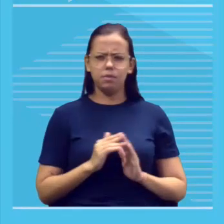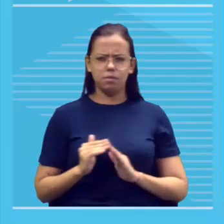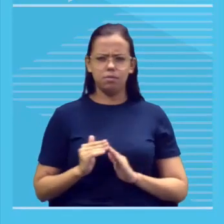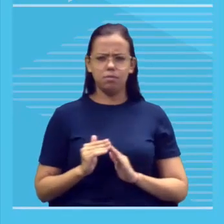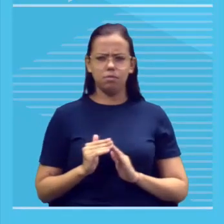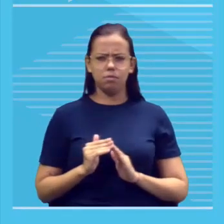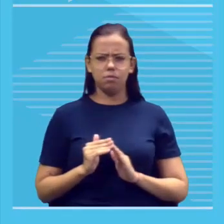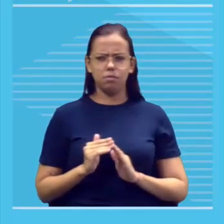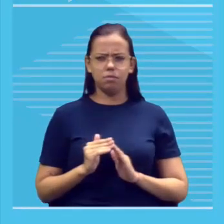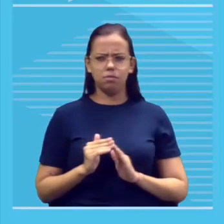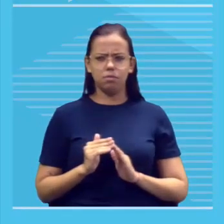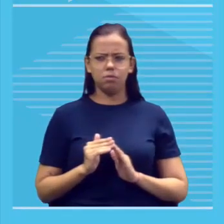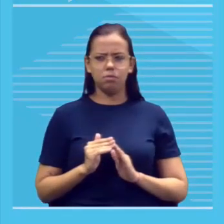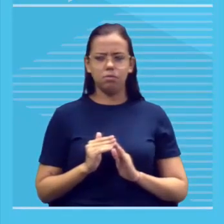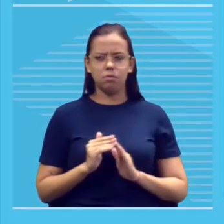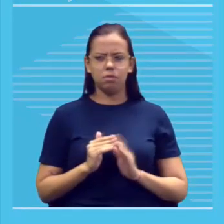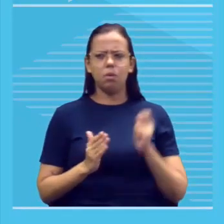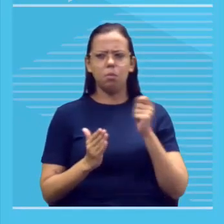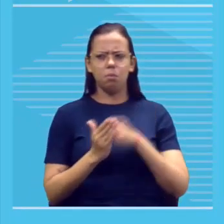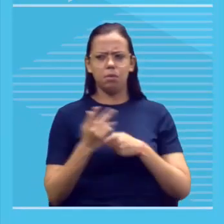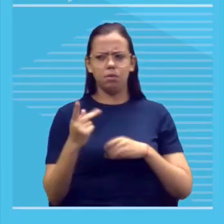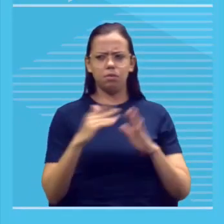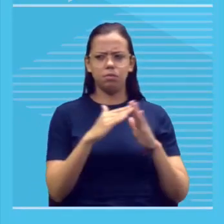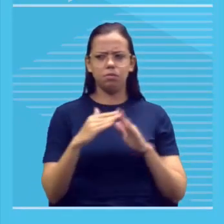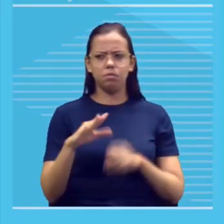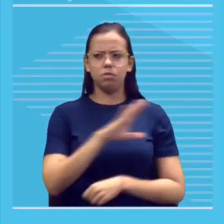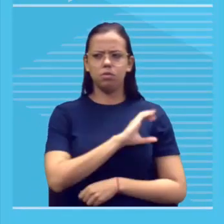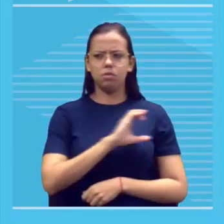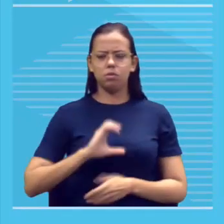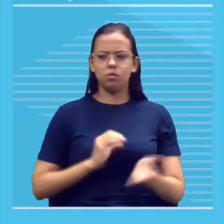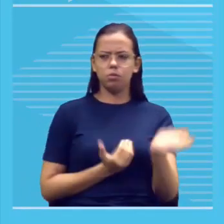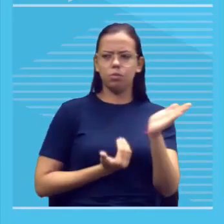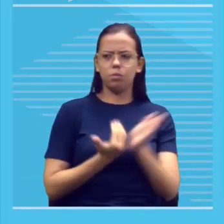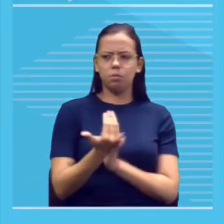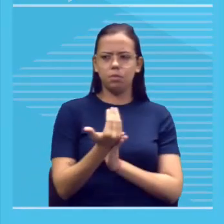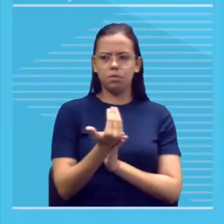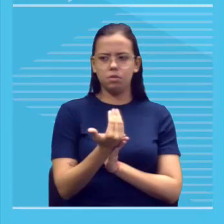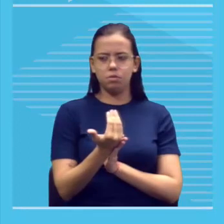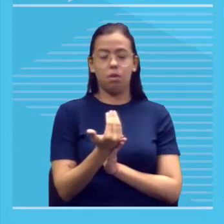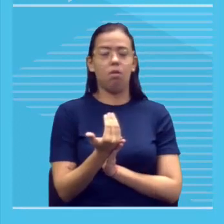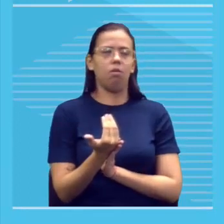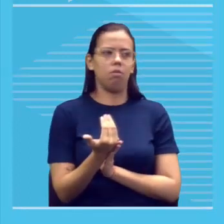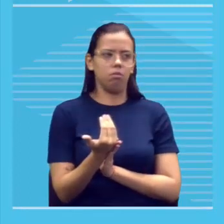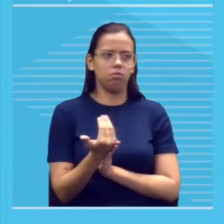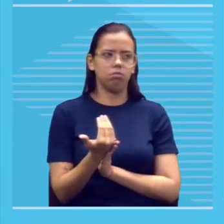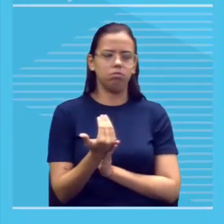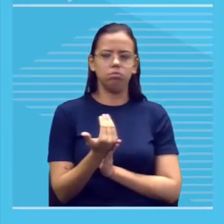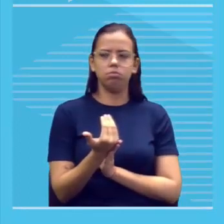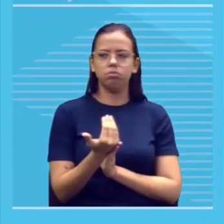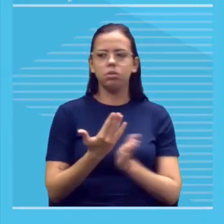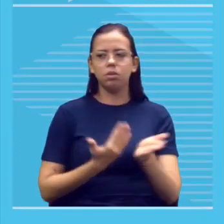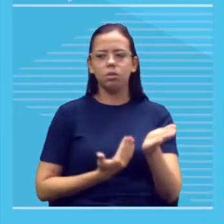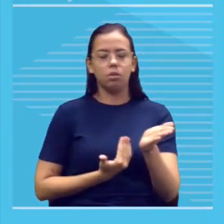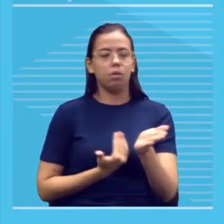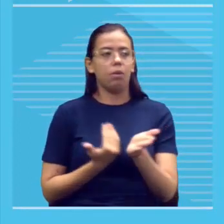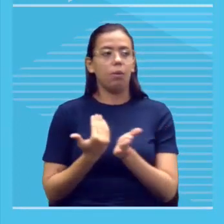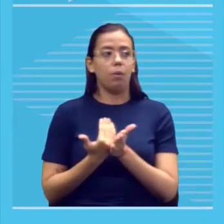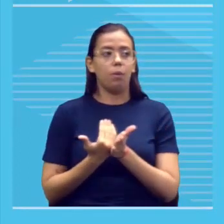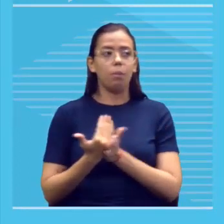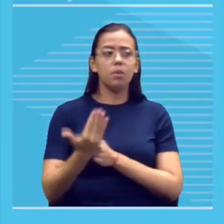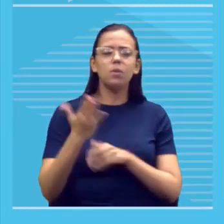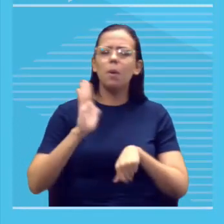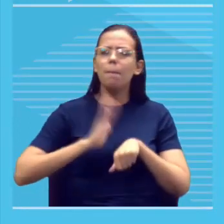Cristo foi o iniciador ó ele iniciou iniciou que a mais pura